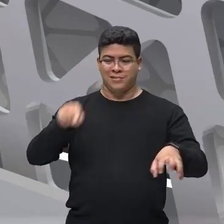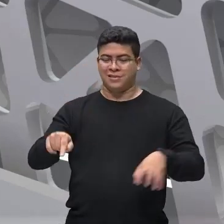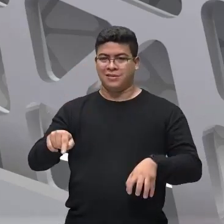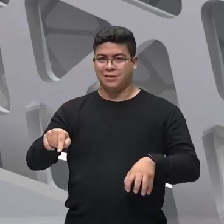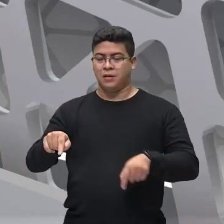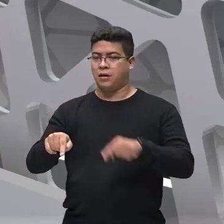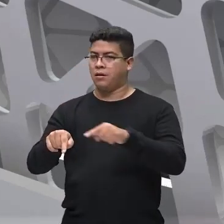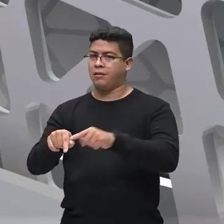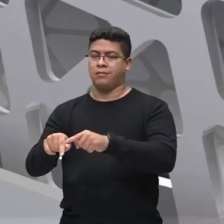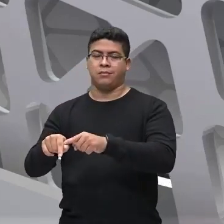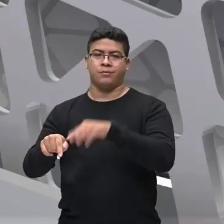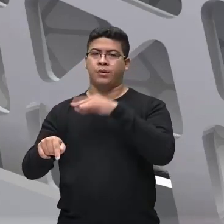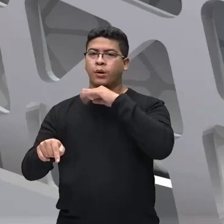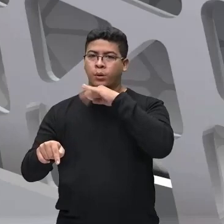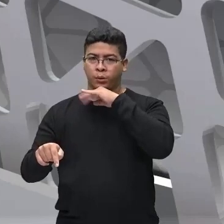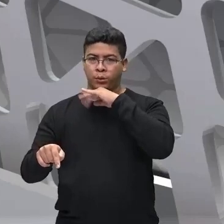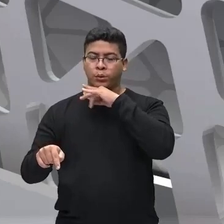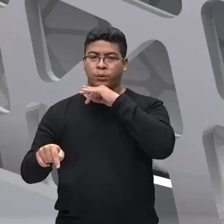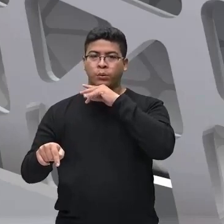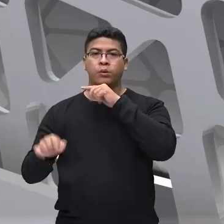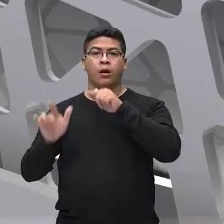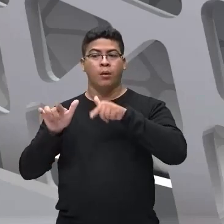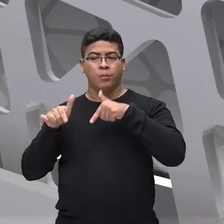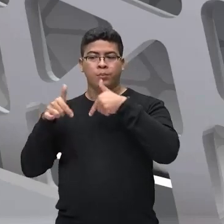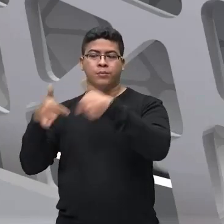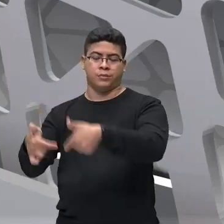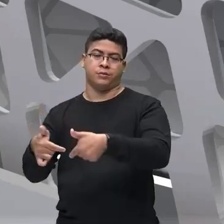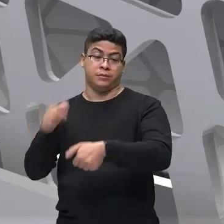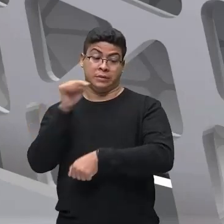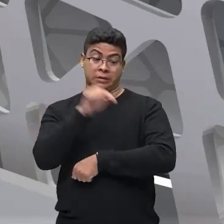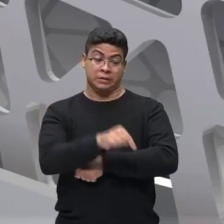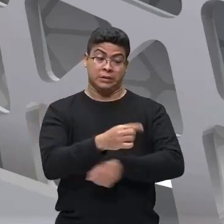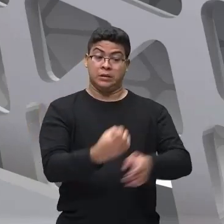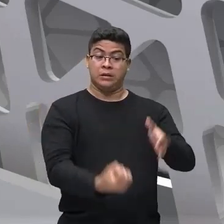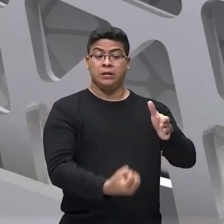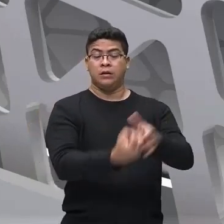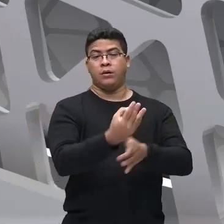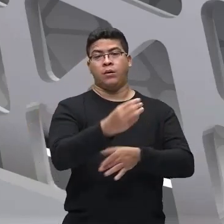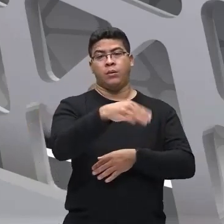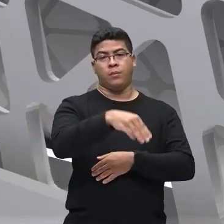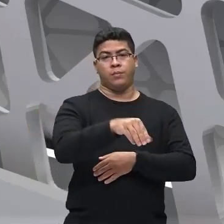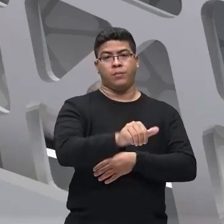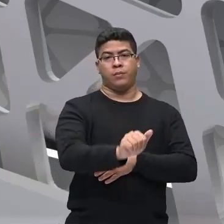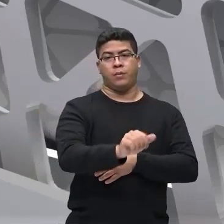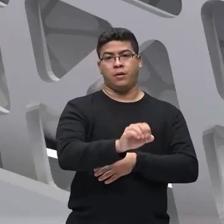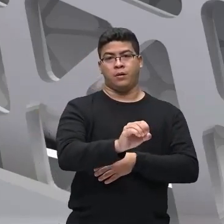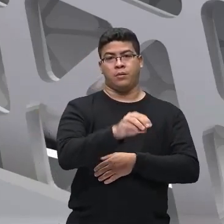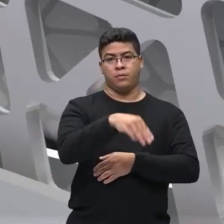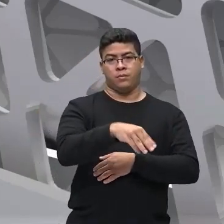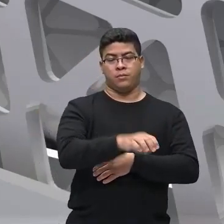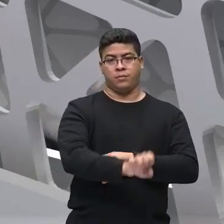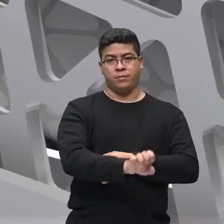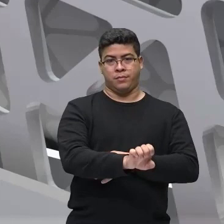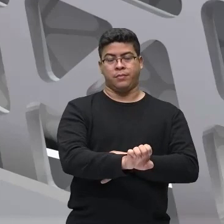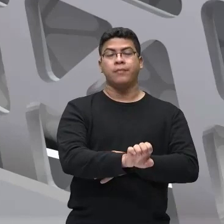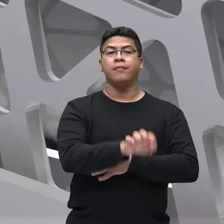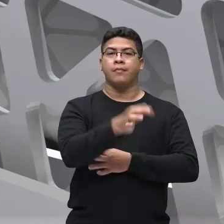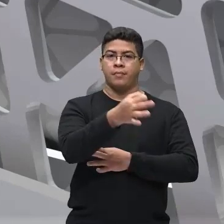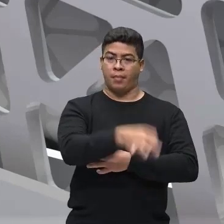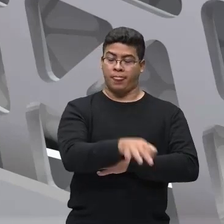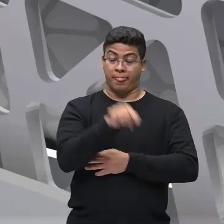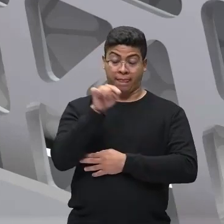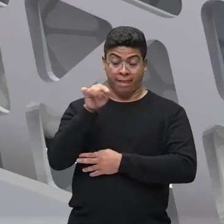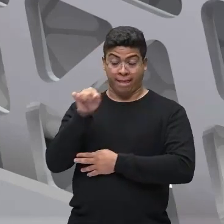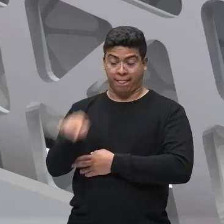islamismo criado por Maomé, certo? O islamismo criado e fundado por Maomé é